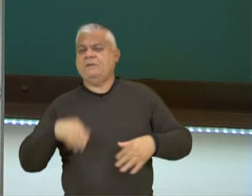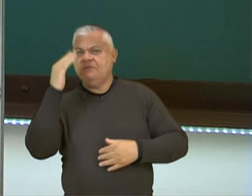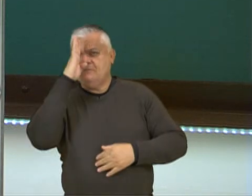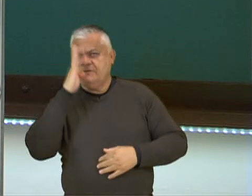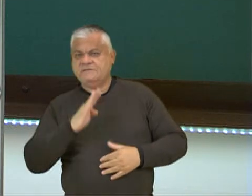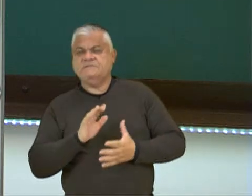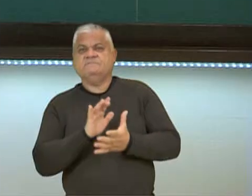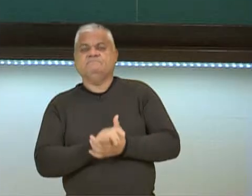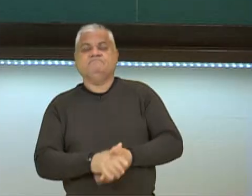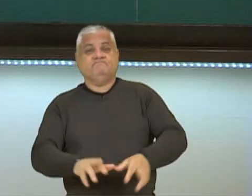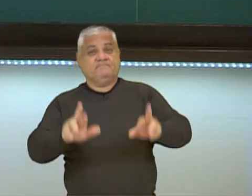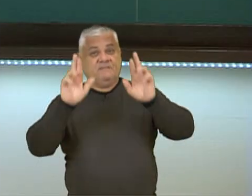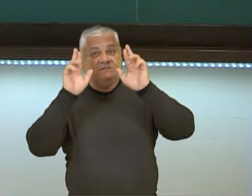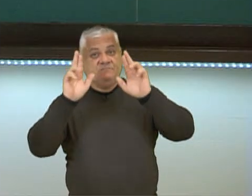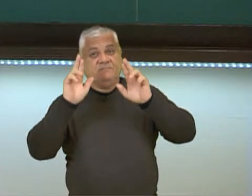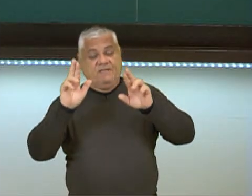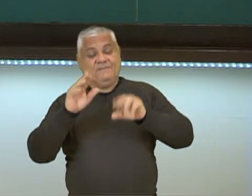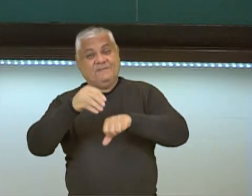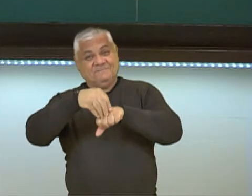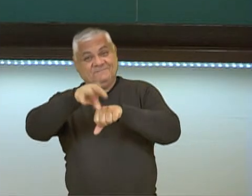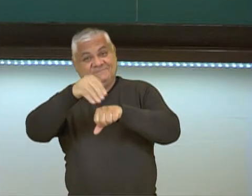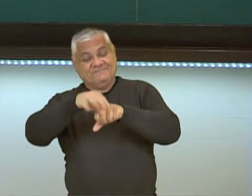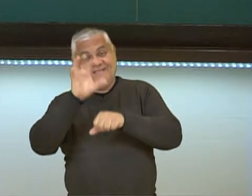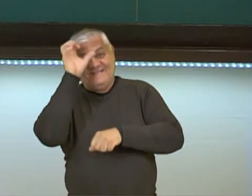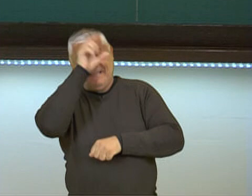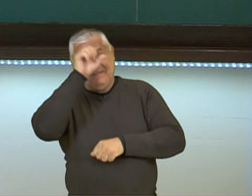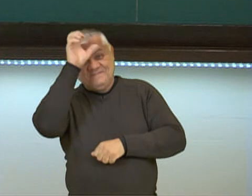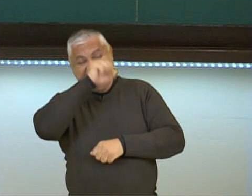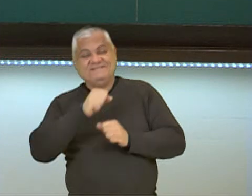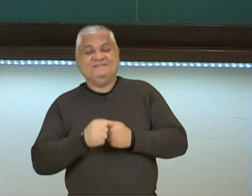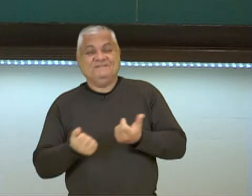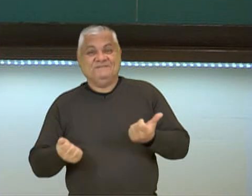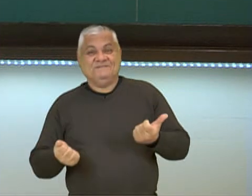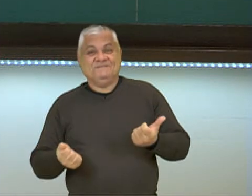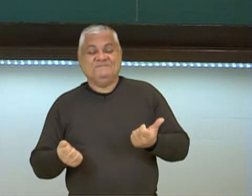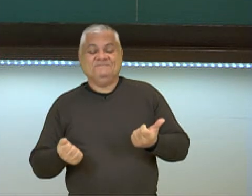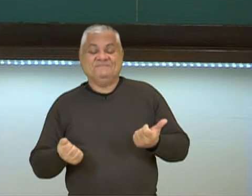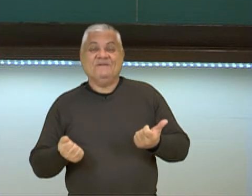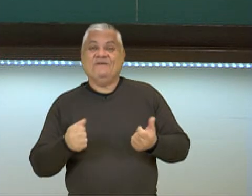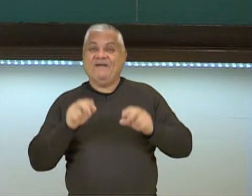do Brasil. Espero ter contribuído na aula de hoje com vocês,